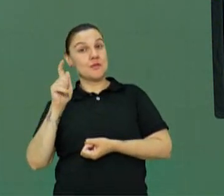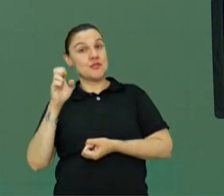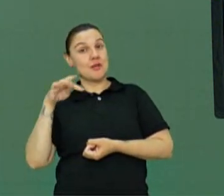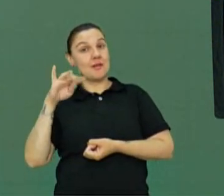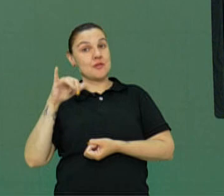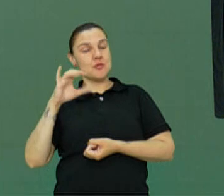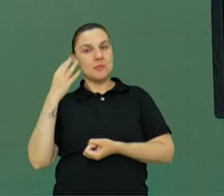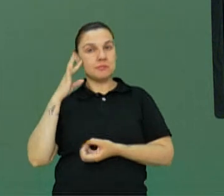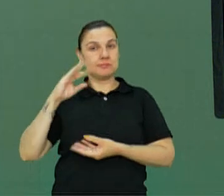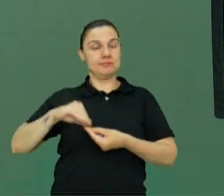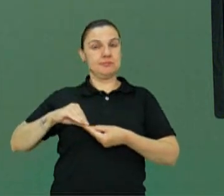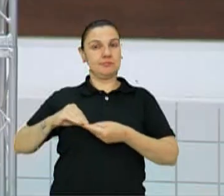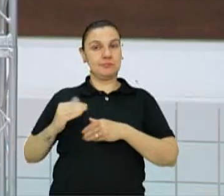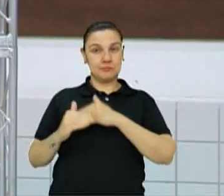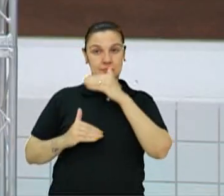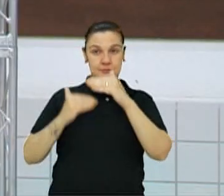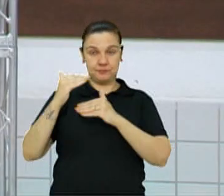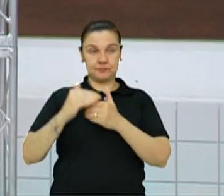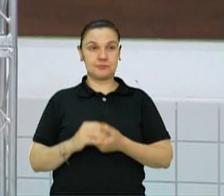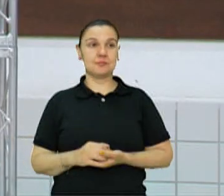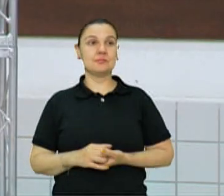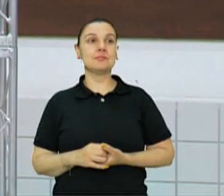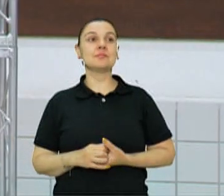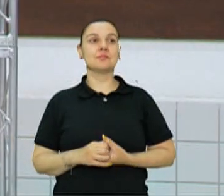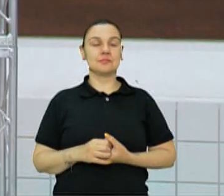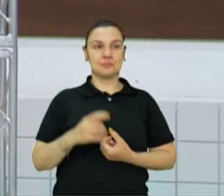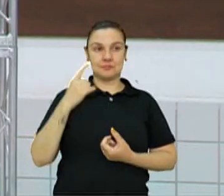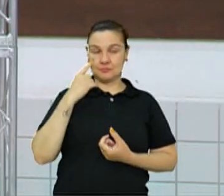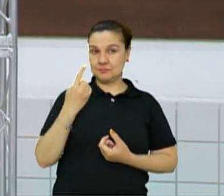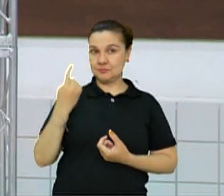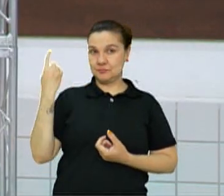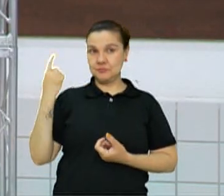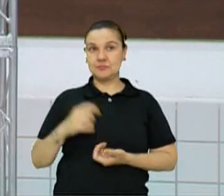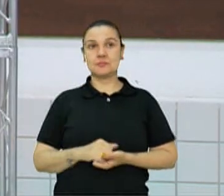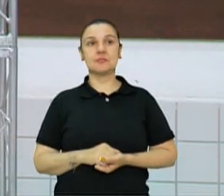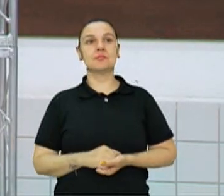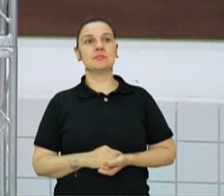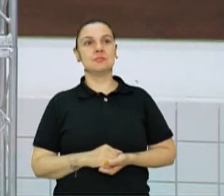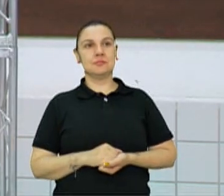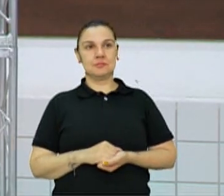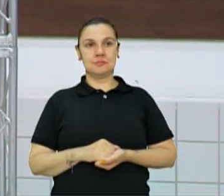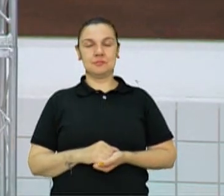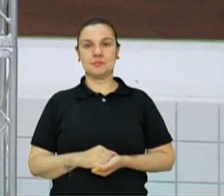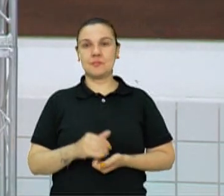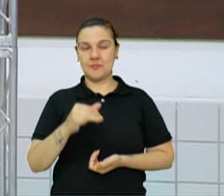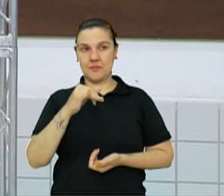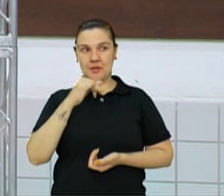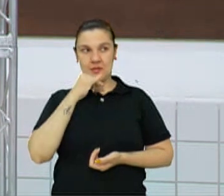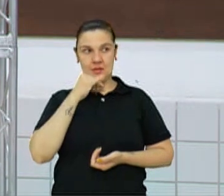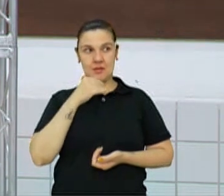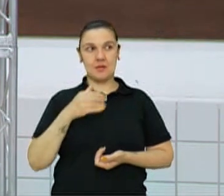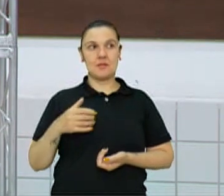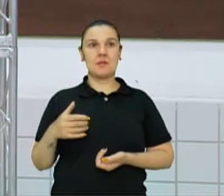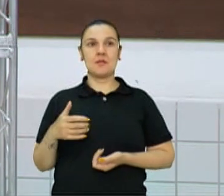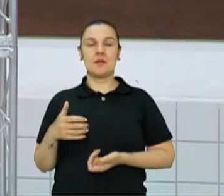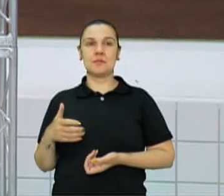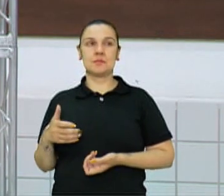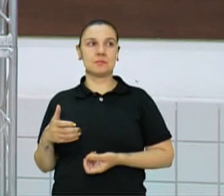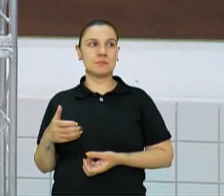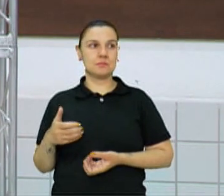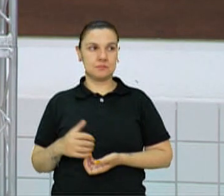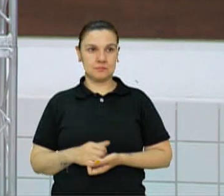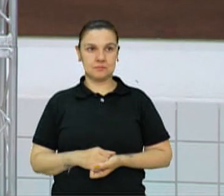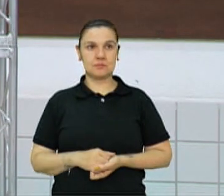a evolução. Vamos entender melhor isso aqui, a partir do exemplo que nós temos no